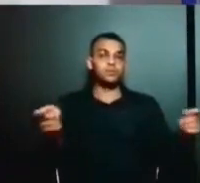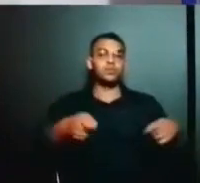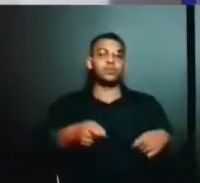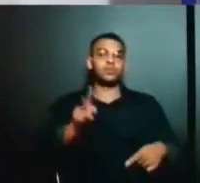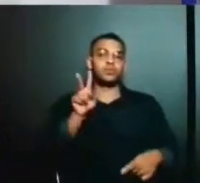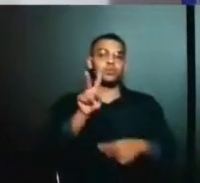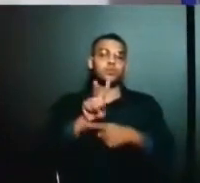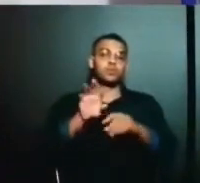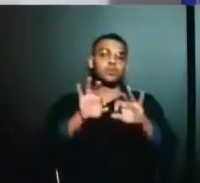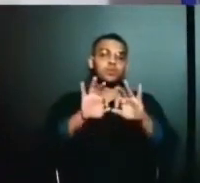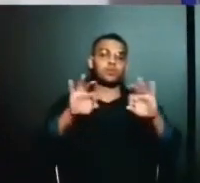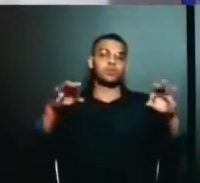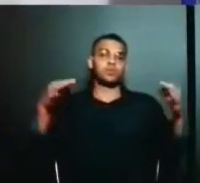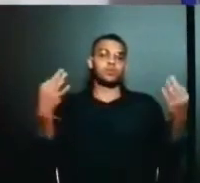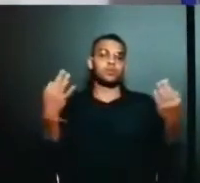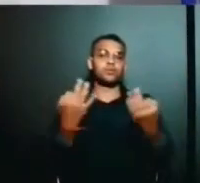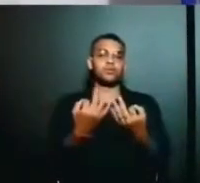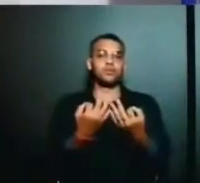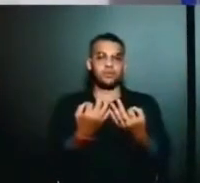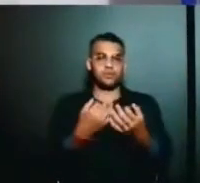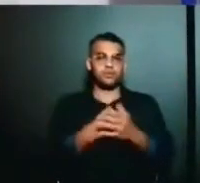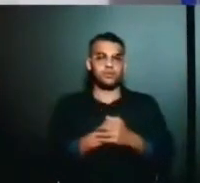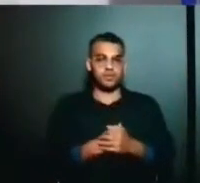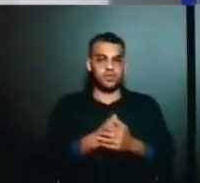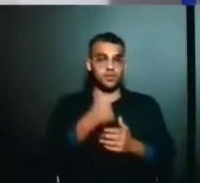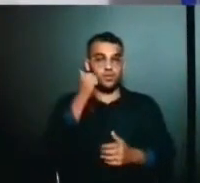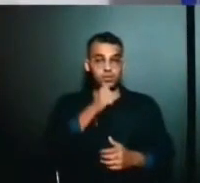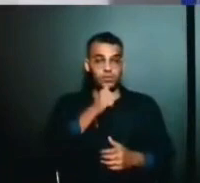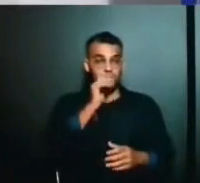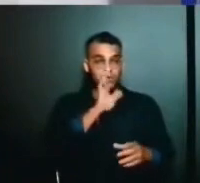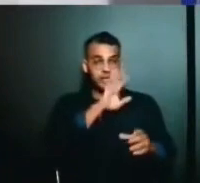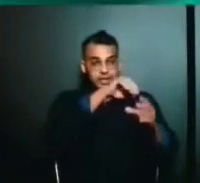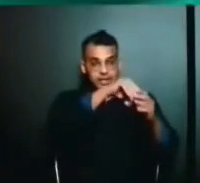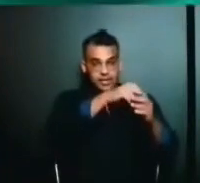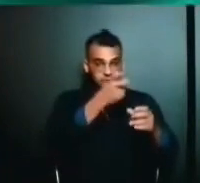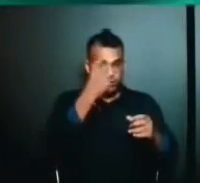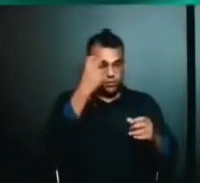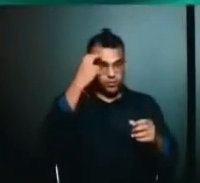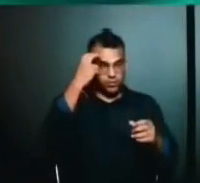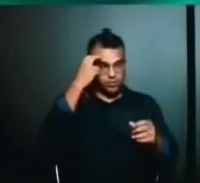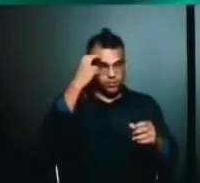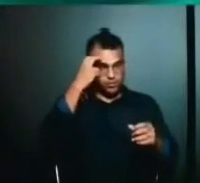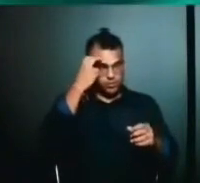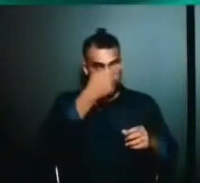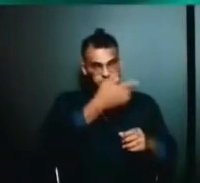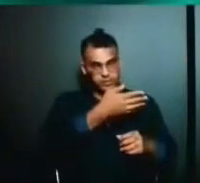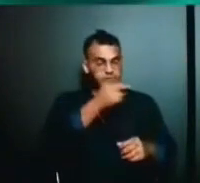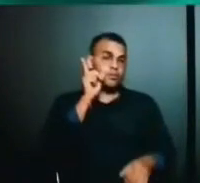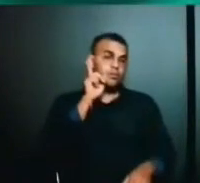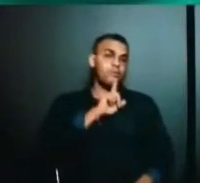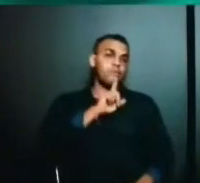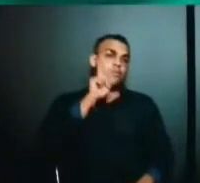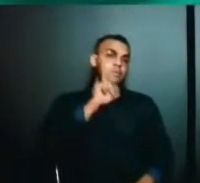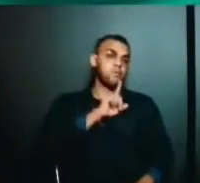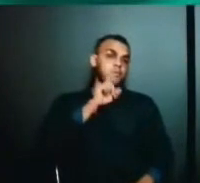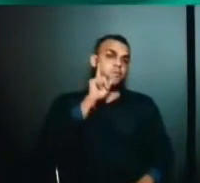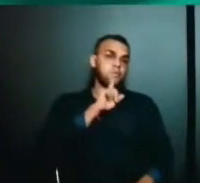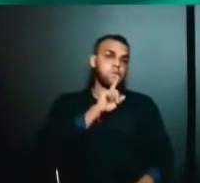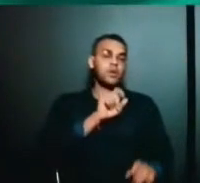família. A mulher, na cultura americana, ela é um